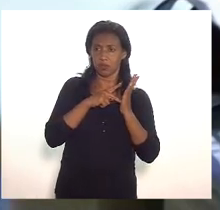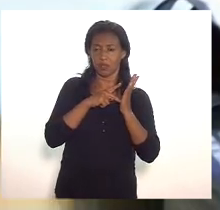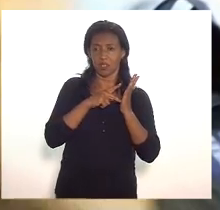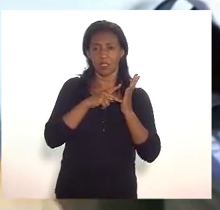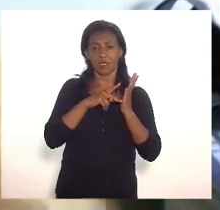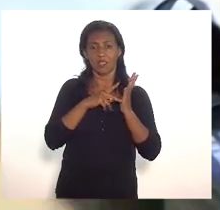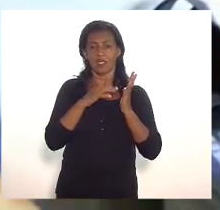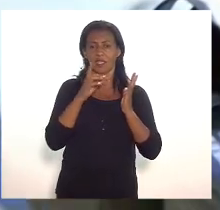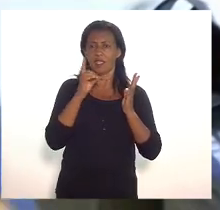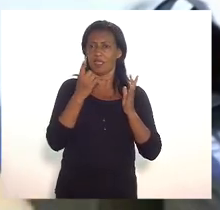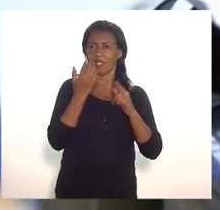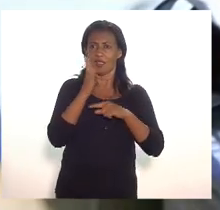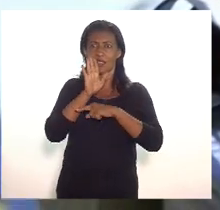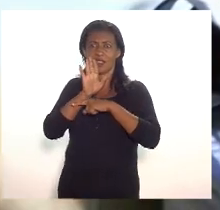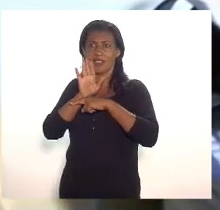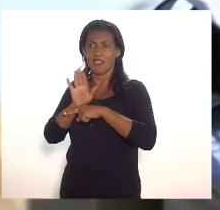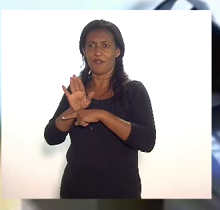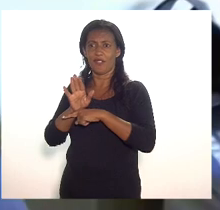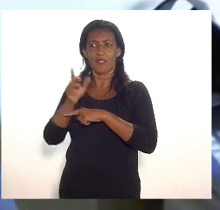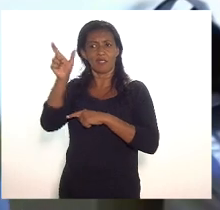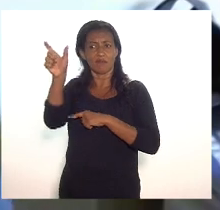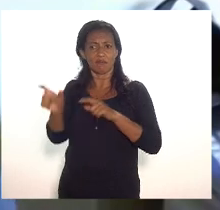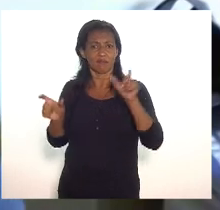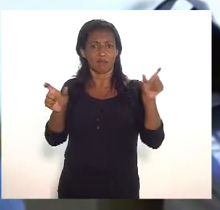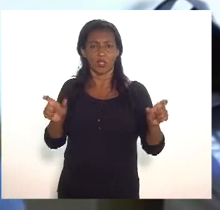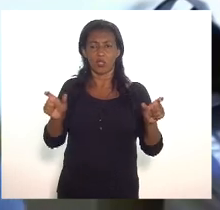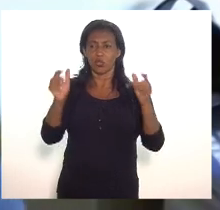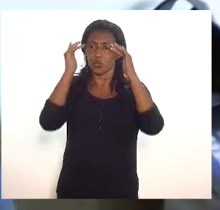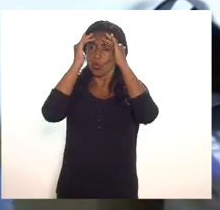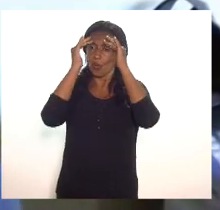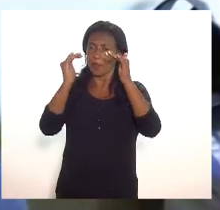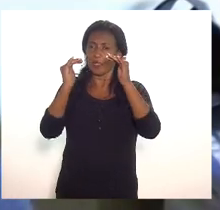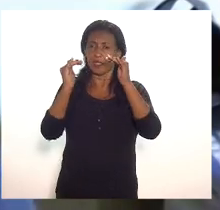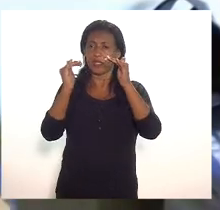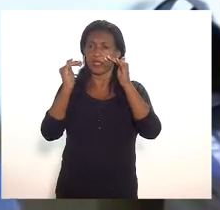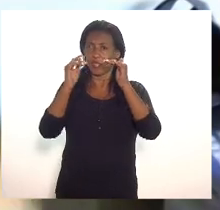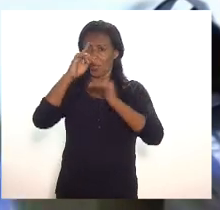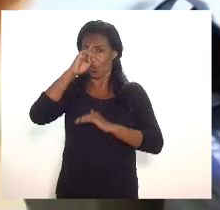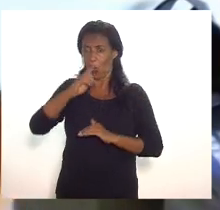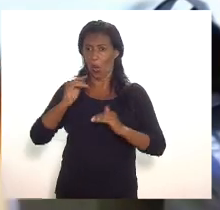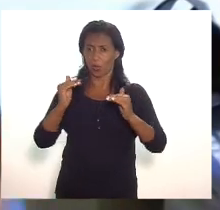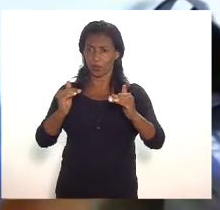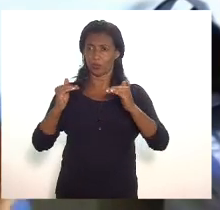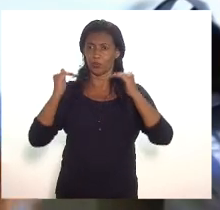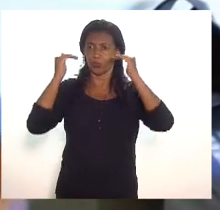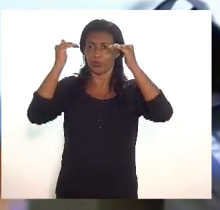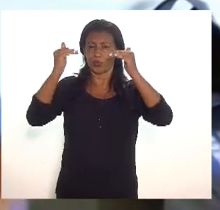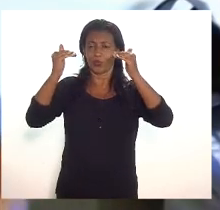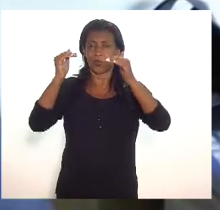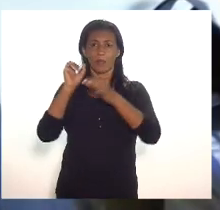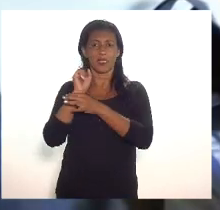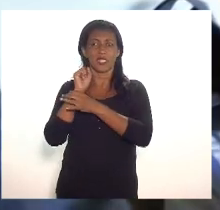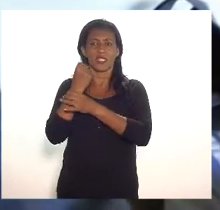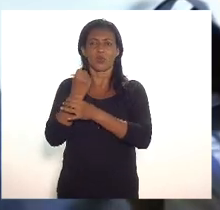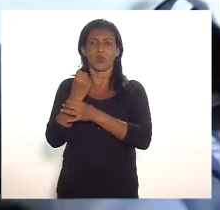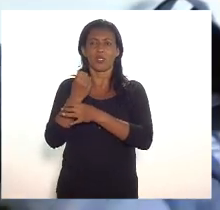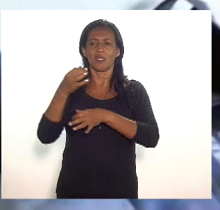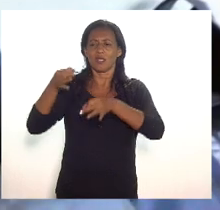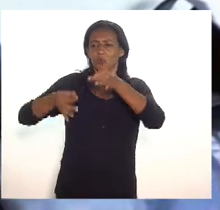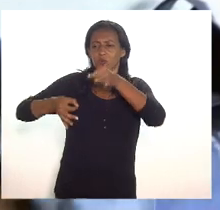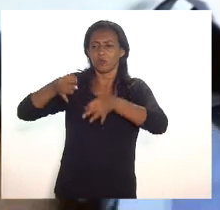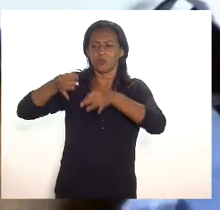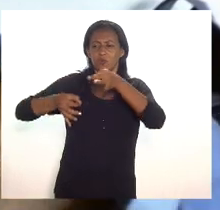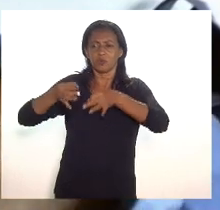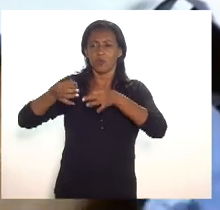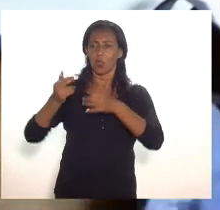você, além de obedecer à ordem jurídica, teve um caráter também da segurança jurídica. Você não pode